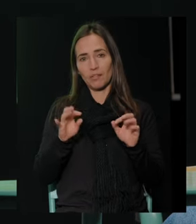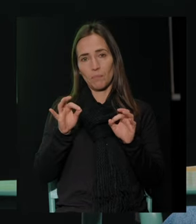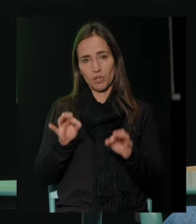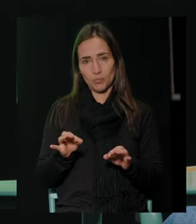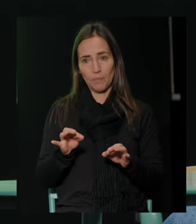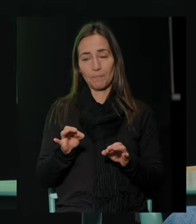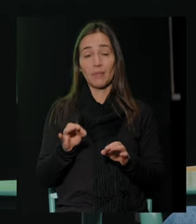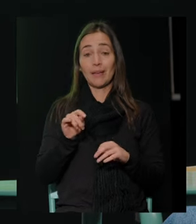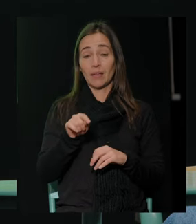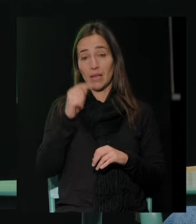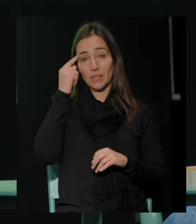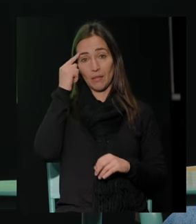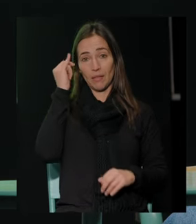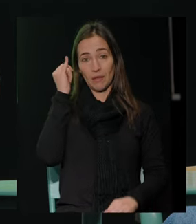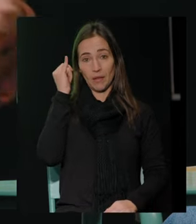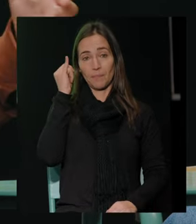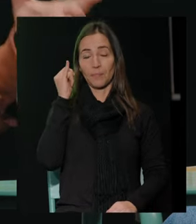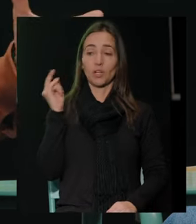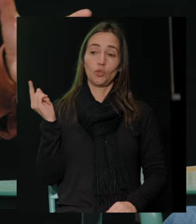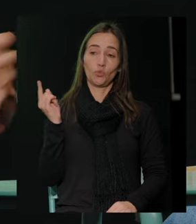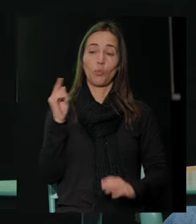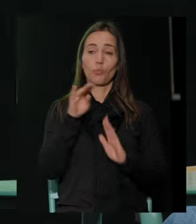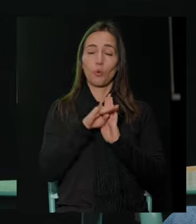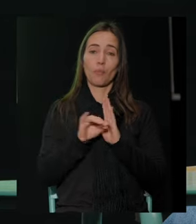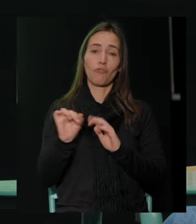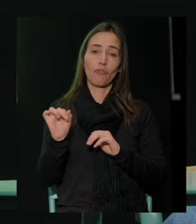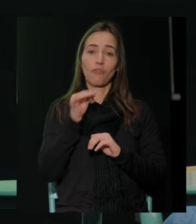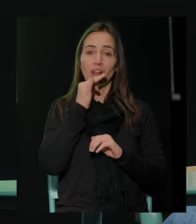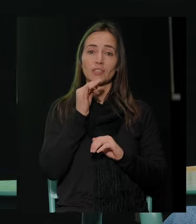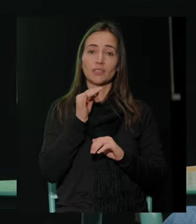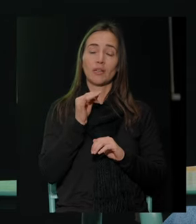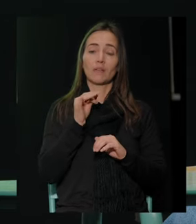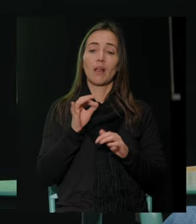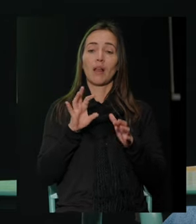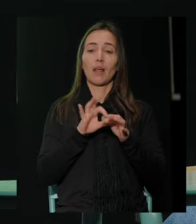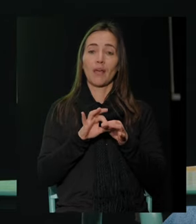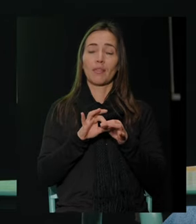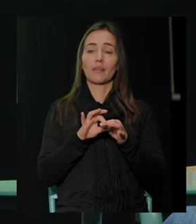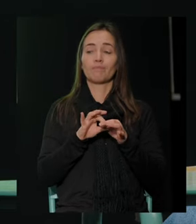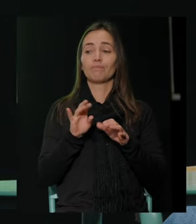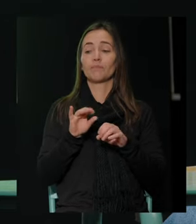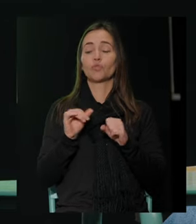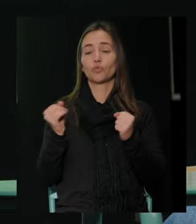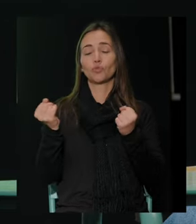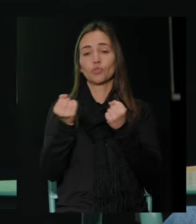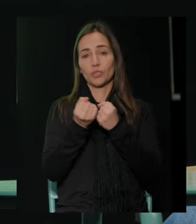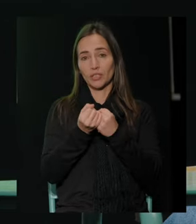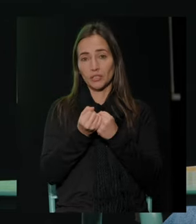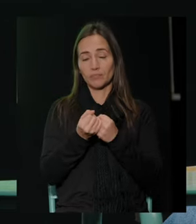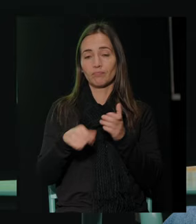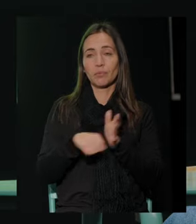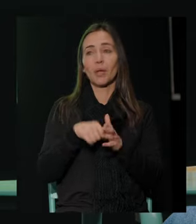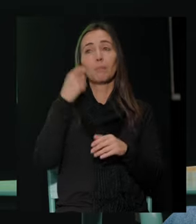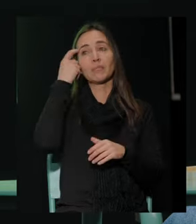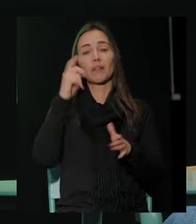esta ideia, e tu, João, no teu programa falaste muito disso, as inovações sociais, não é? Mas esta ideia de que apenas a tecnologia nos irá